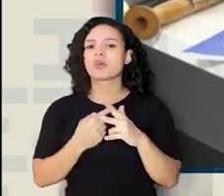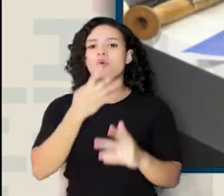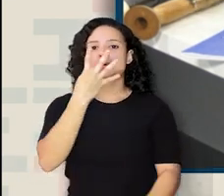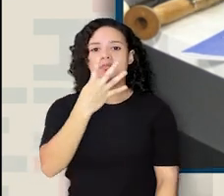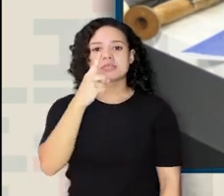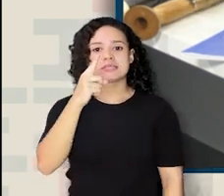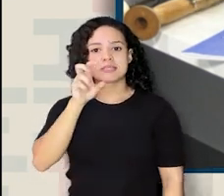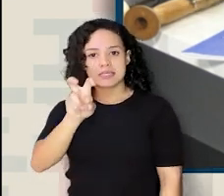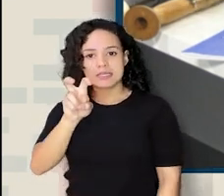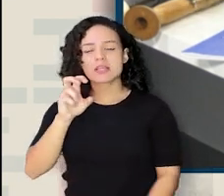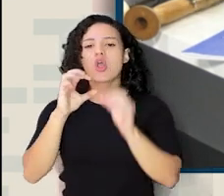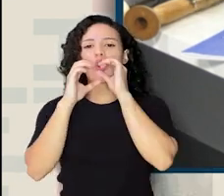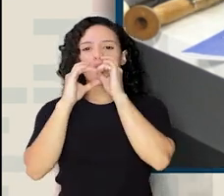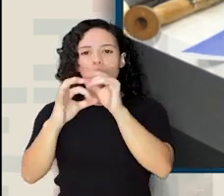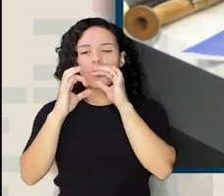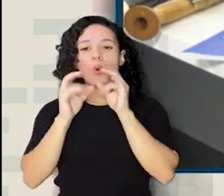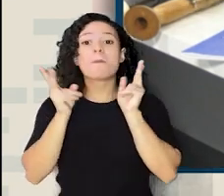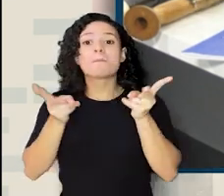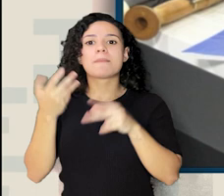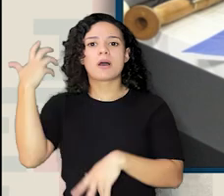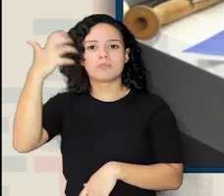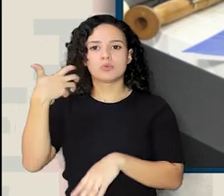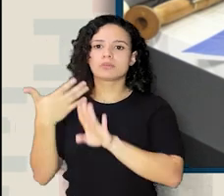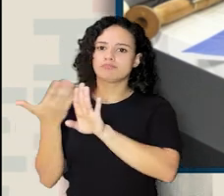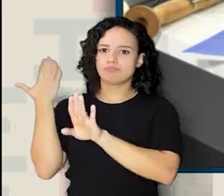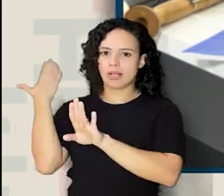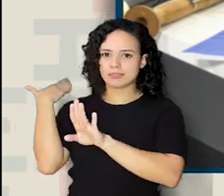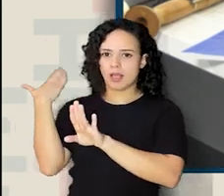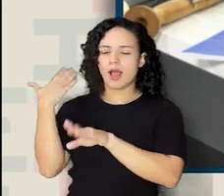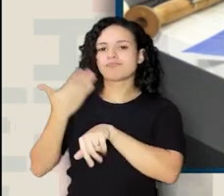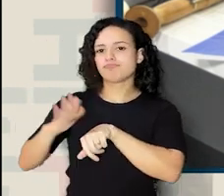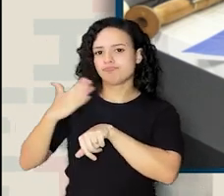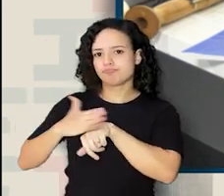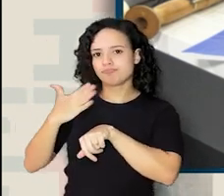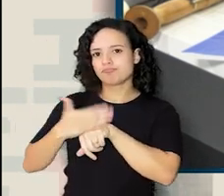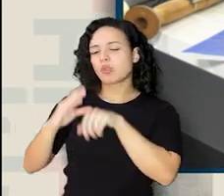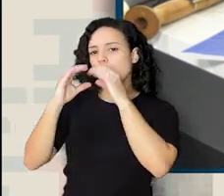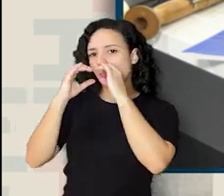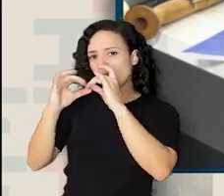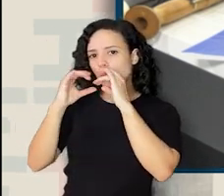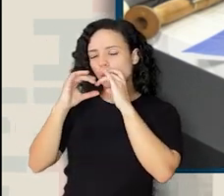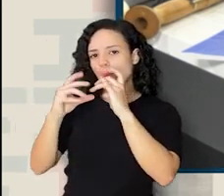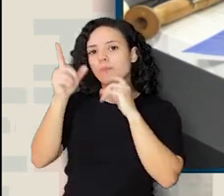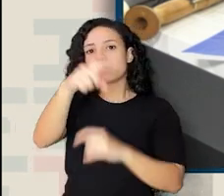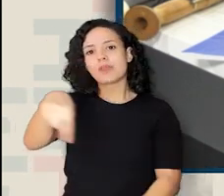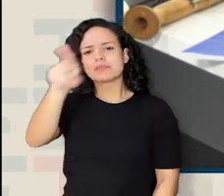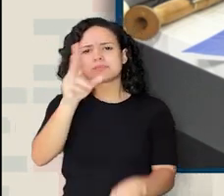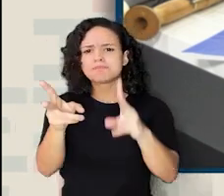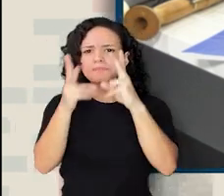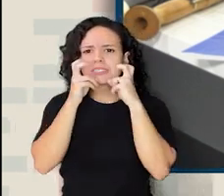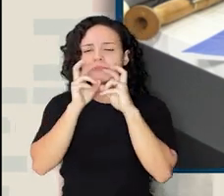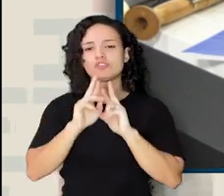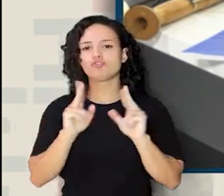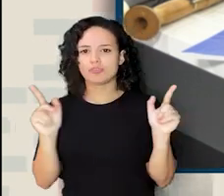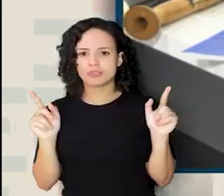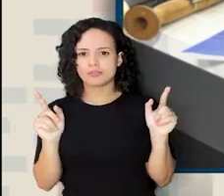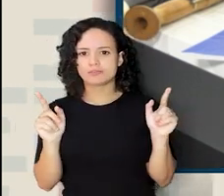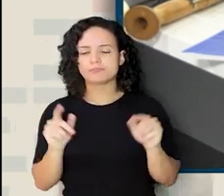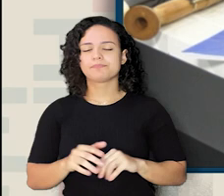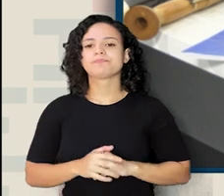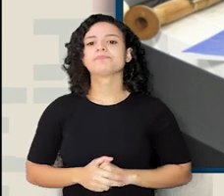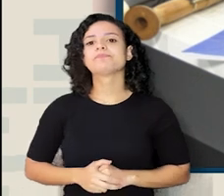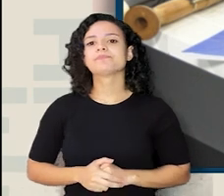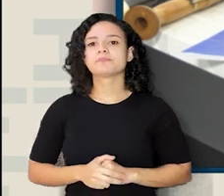tem essa afinação de 415. Eu vou tocar aquela mesma música que eu toquei um trechinho, né, para